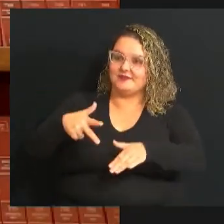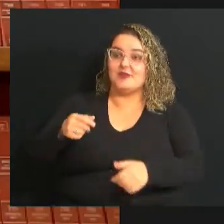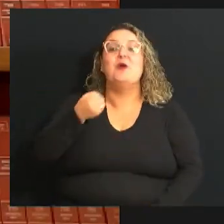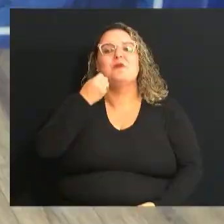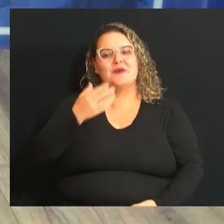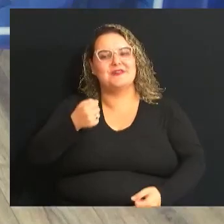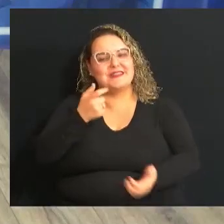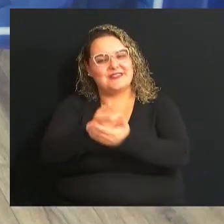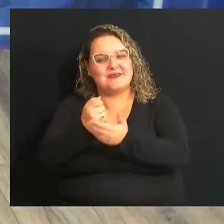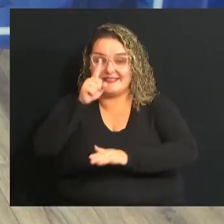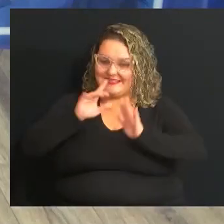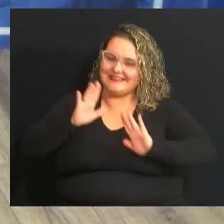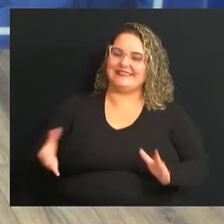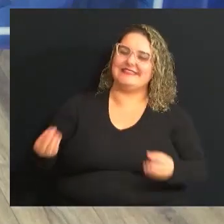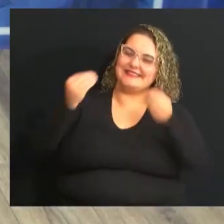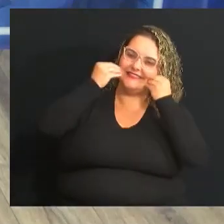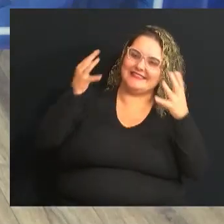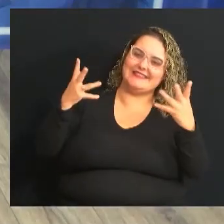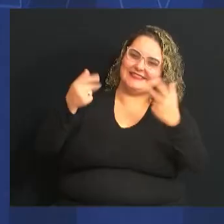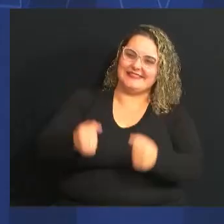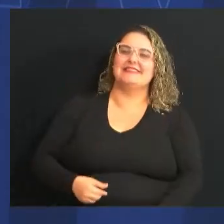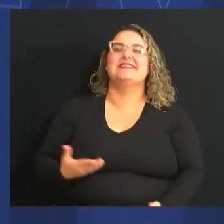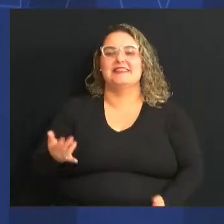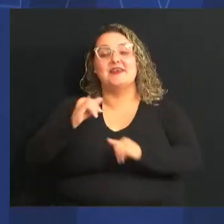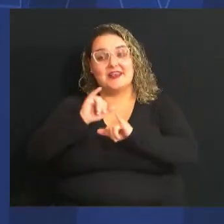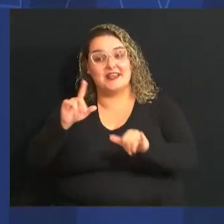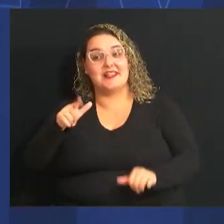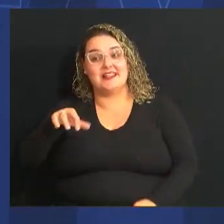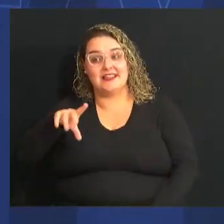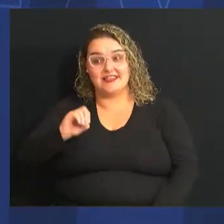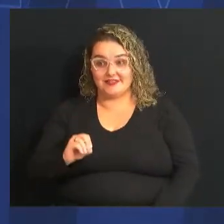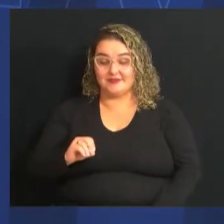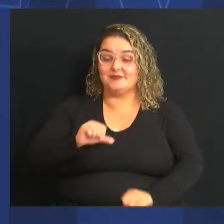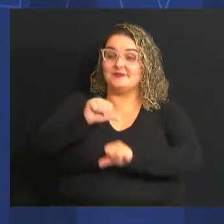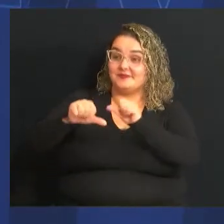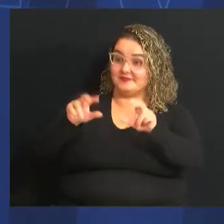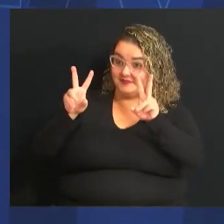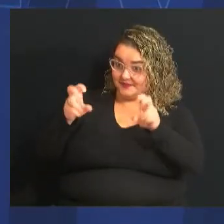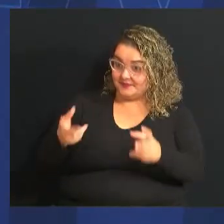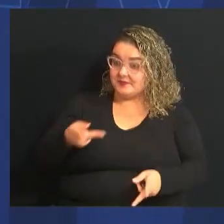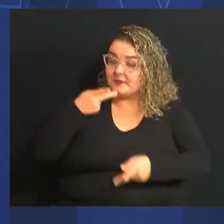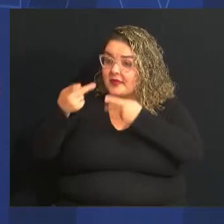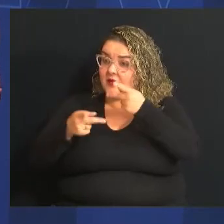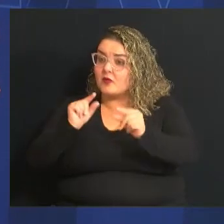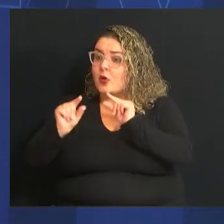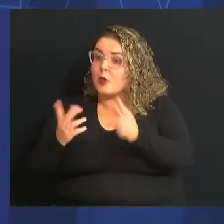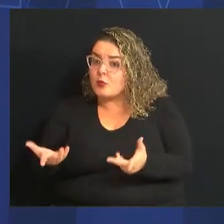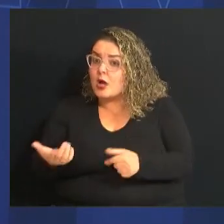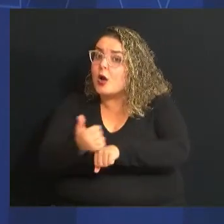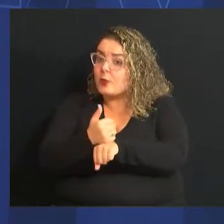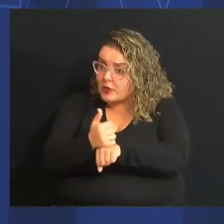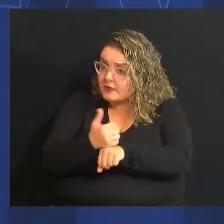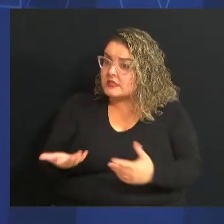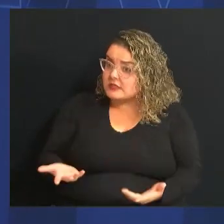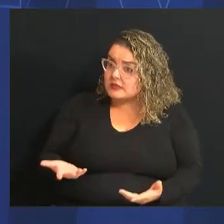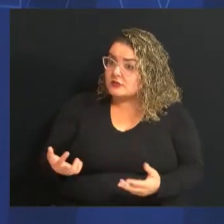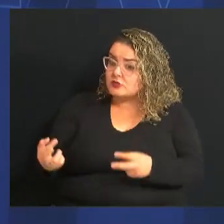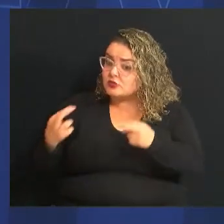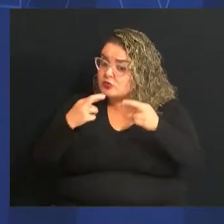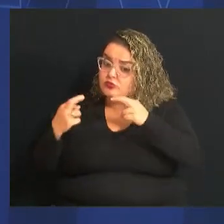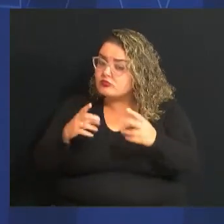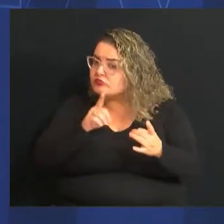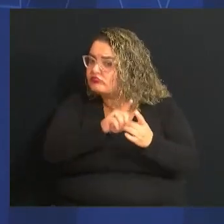existe a taxa que é cobrada pela própria administradora e alguém paga a conta, Viviane, eu falo.